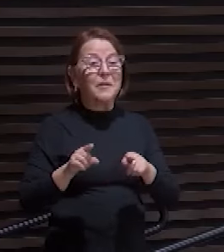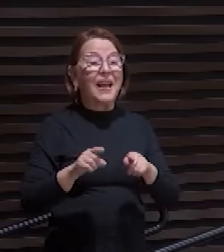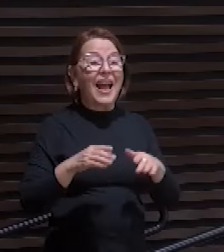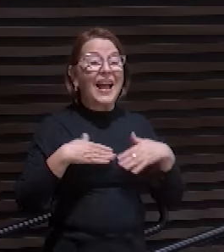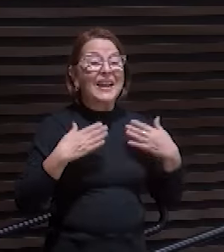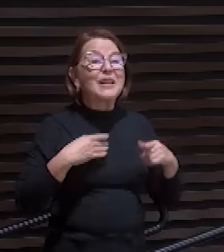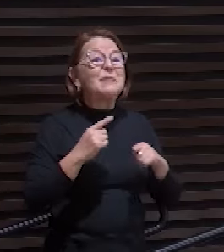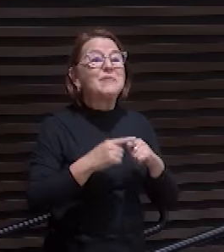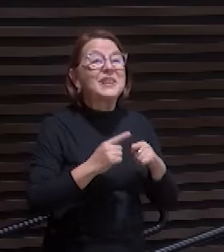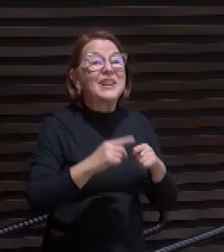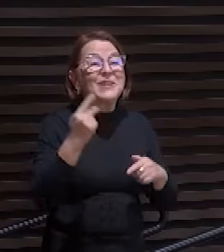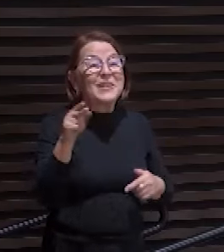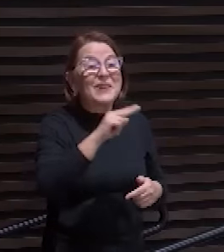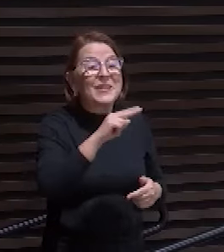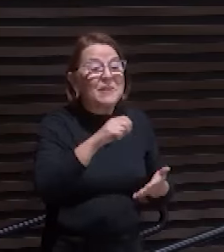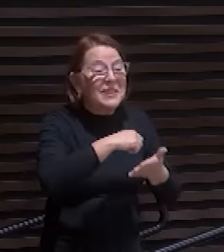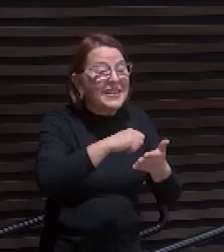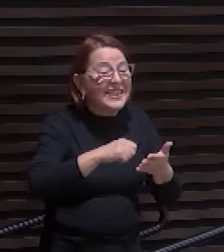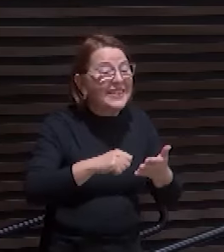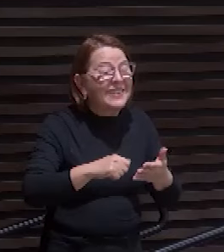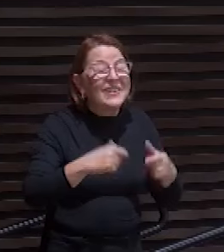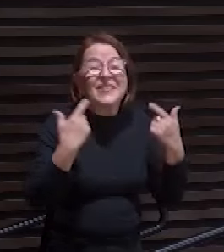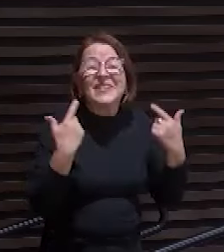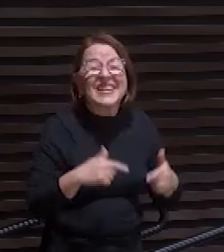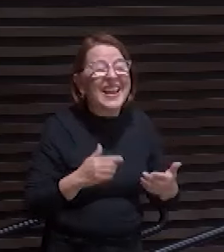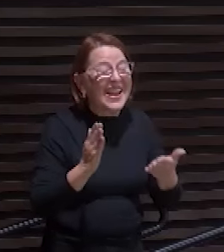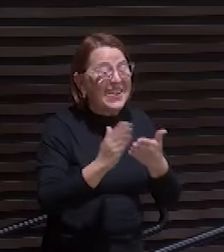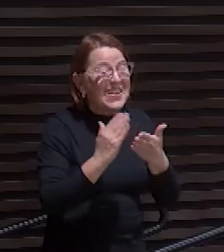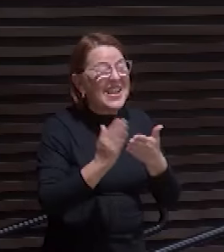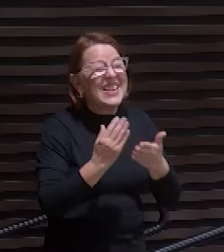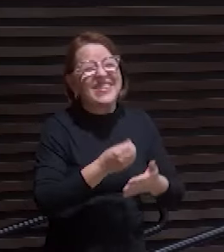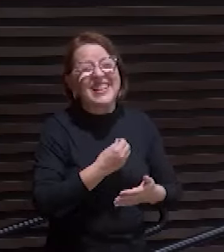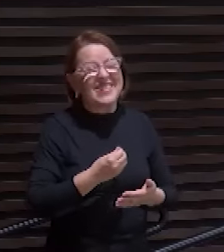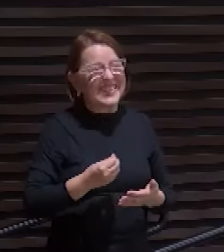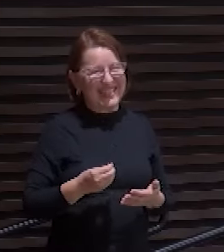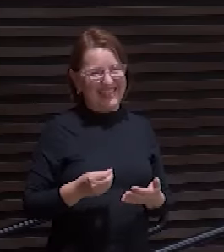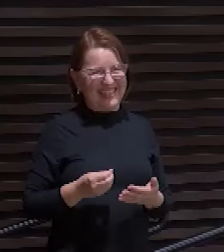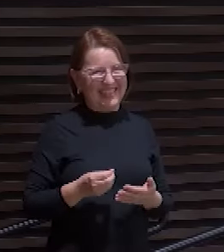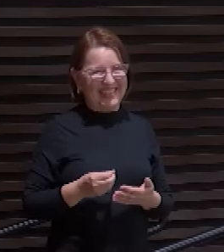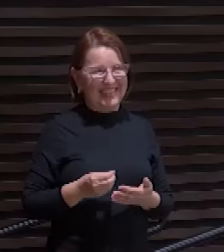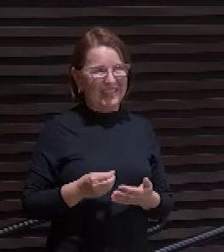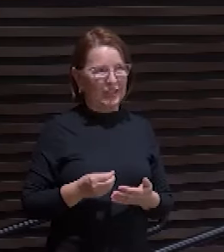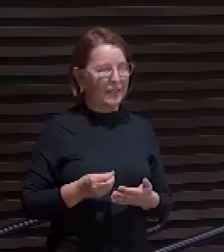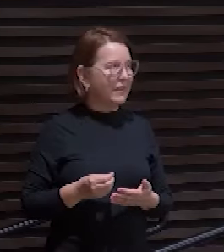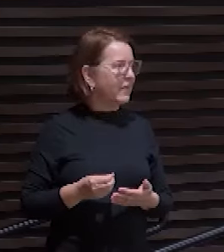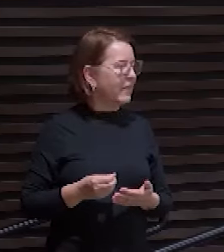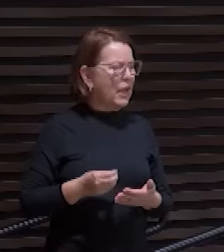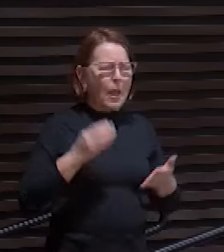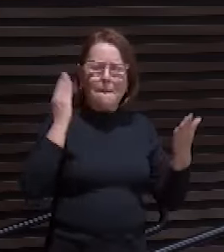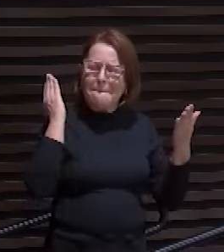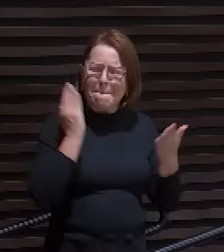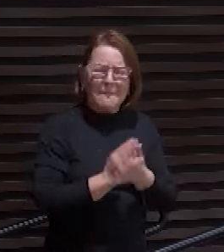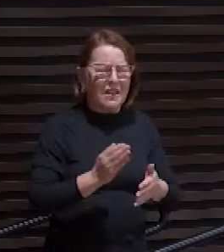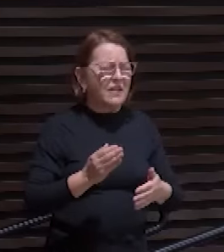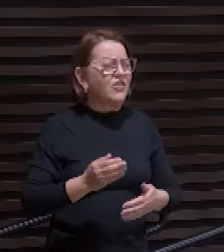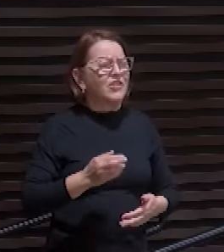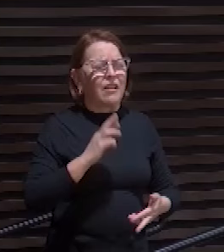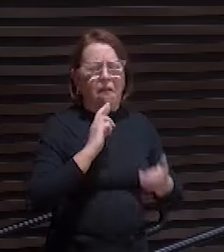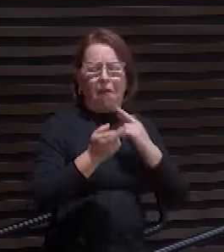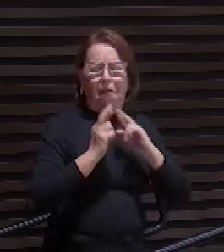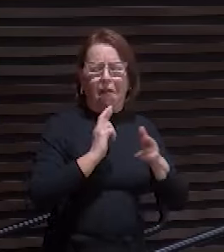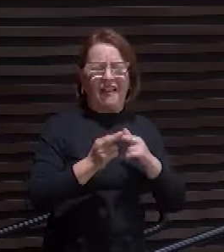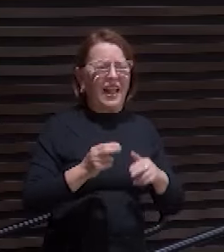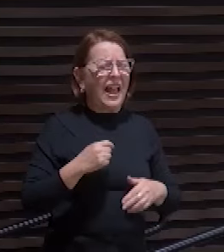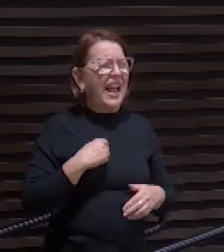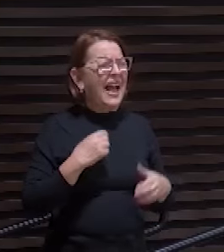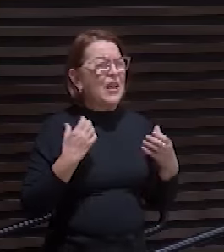escrito aonde? No livro da vida. Para com essa cara de murmuração, de reclamação aí. Mas eu quero casar.